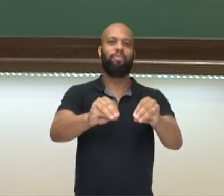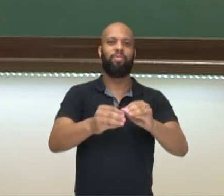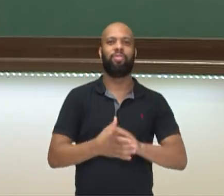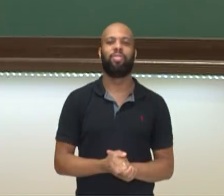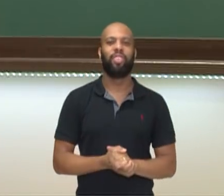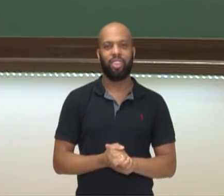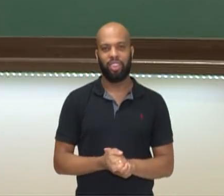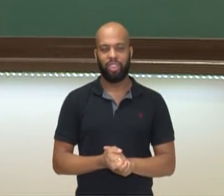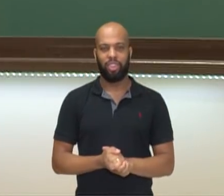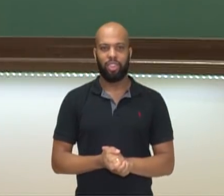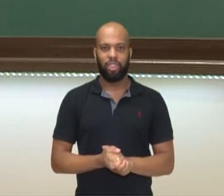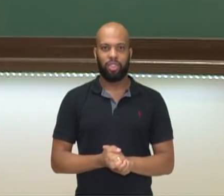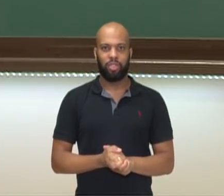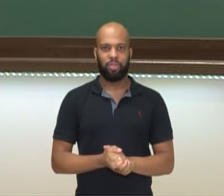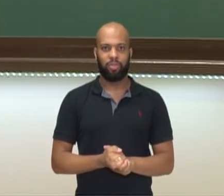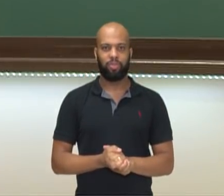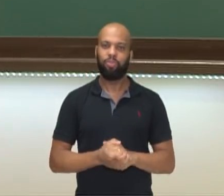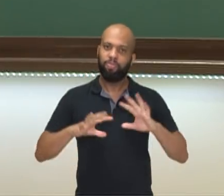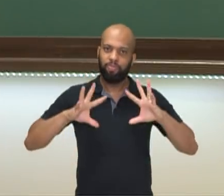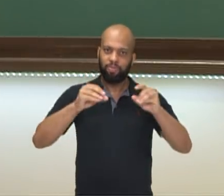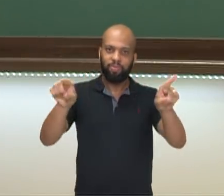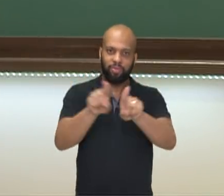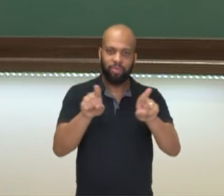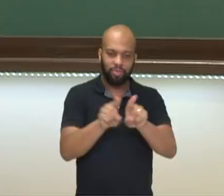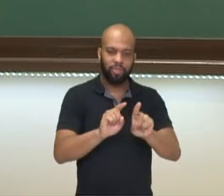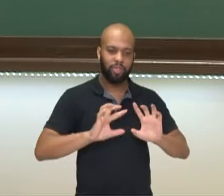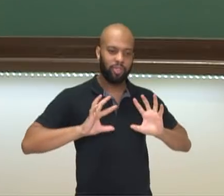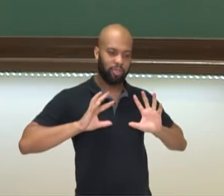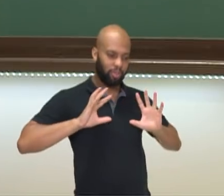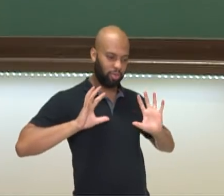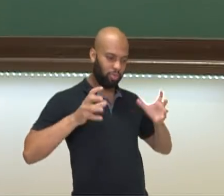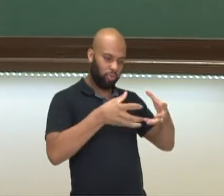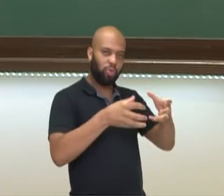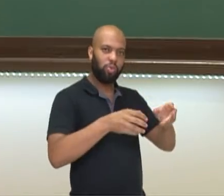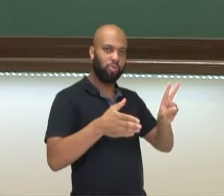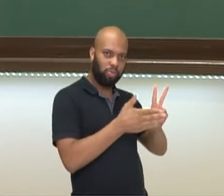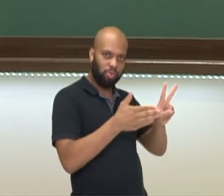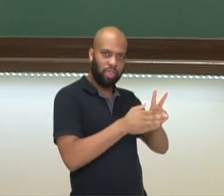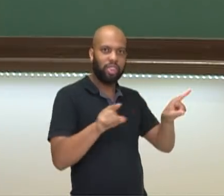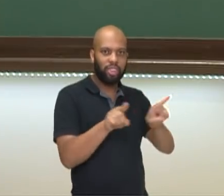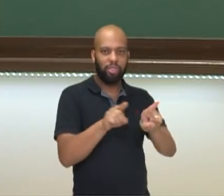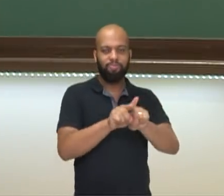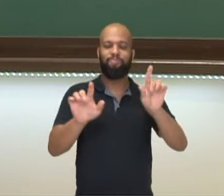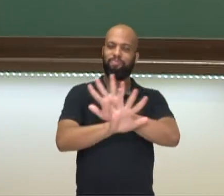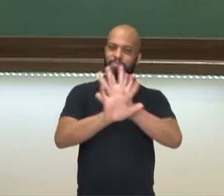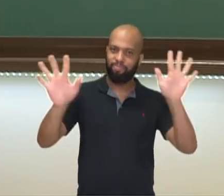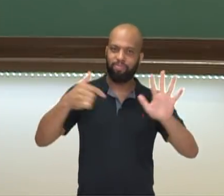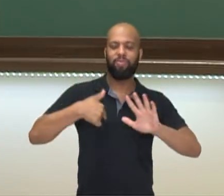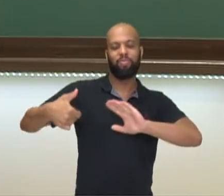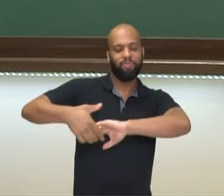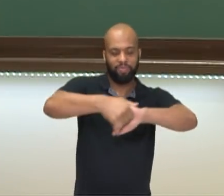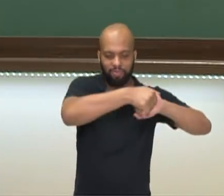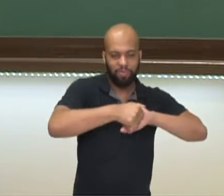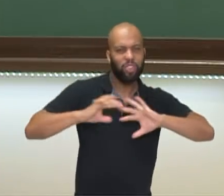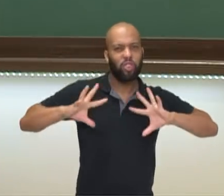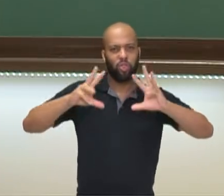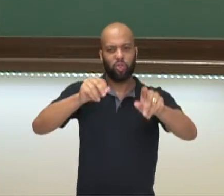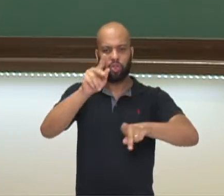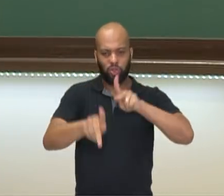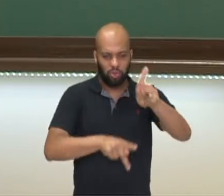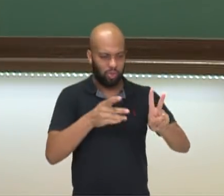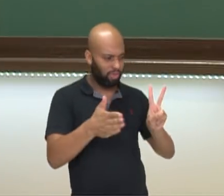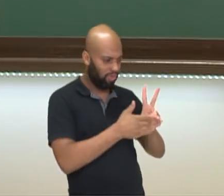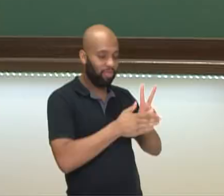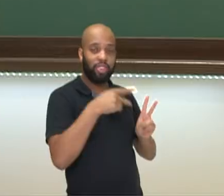Atê, Aerete, Nhamandu para todos os povos Guarani, Yandevá, Mbiá e Kaiowá, e assim eu cumprimento todos os povos